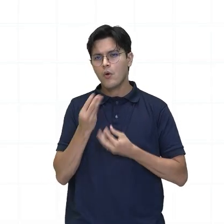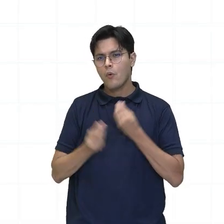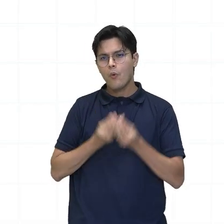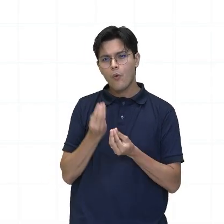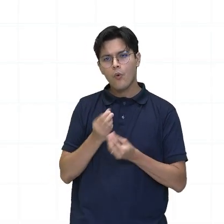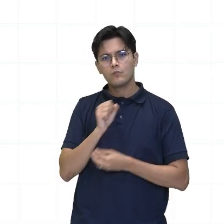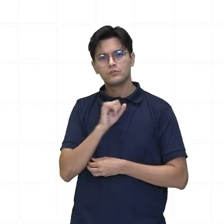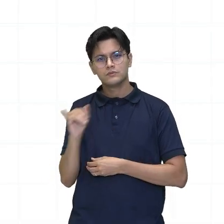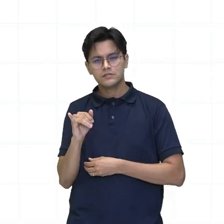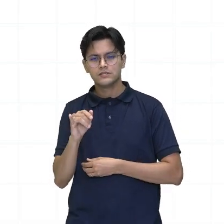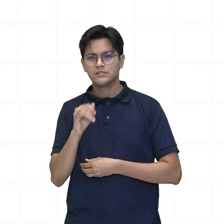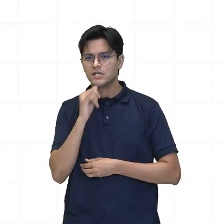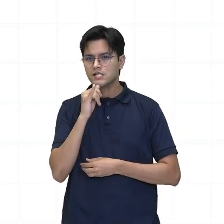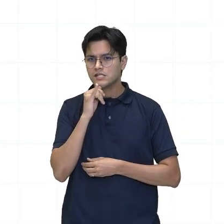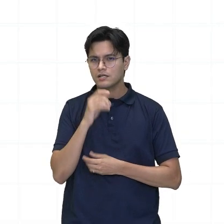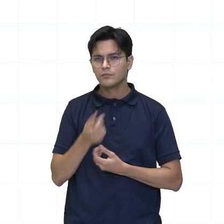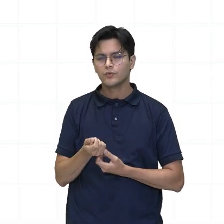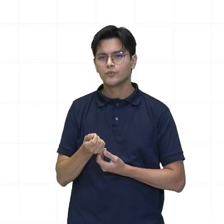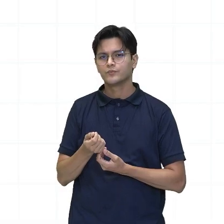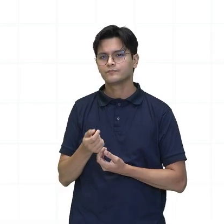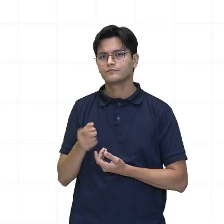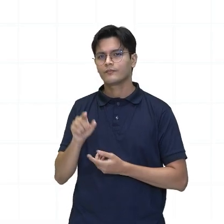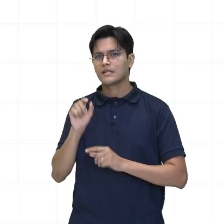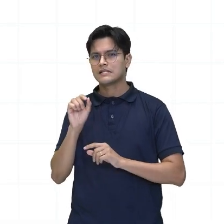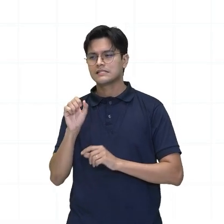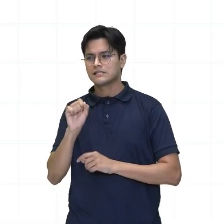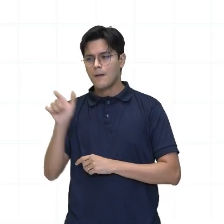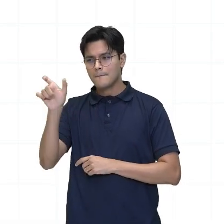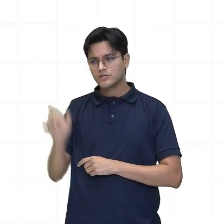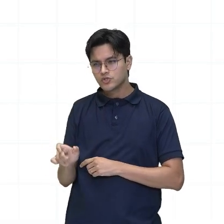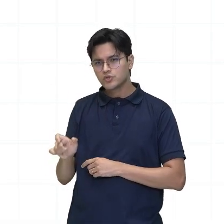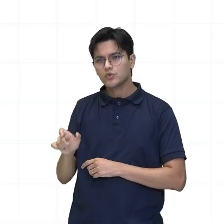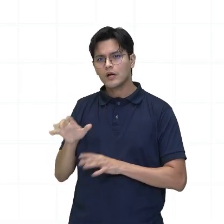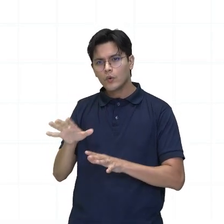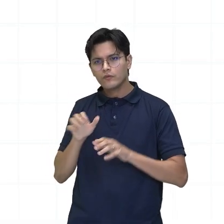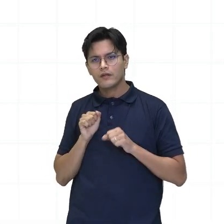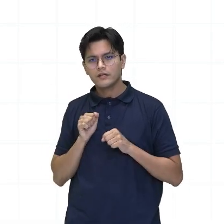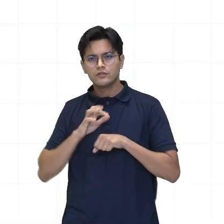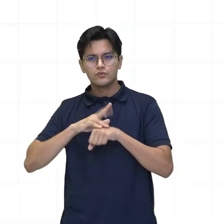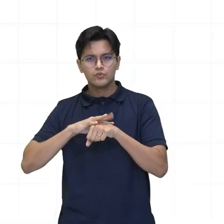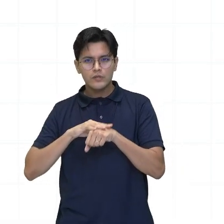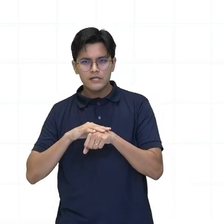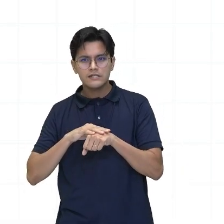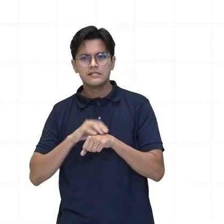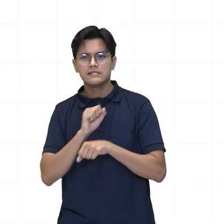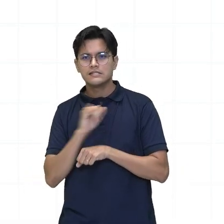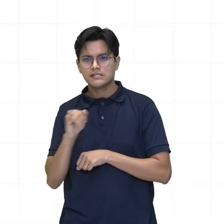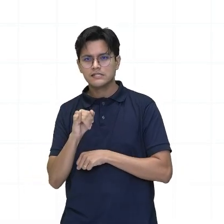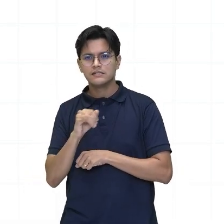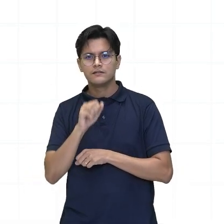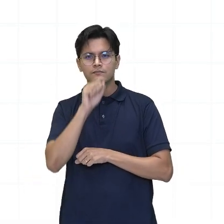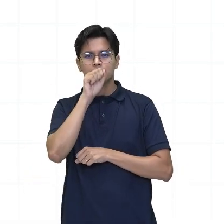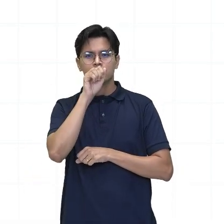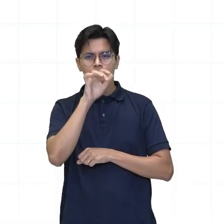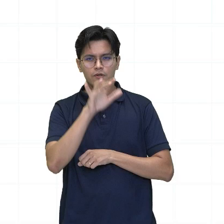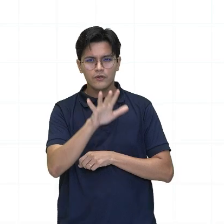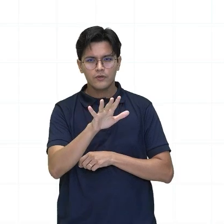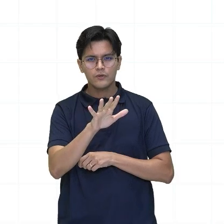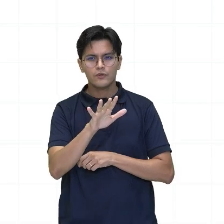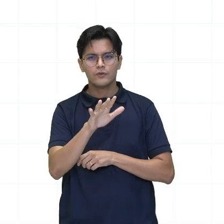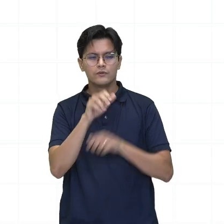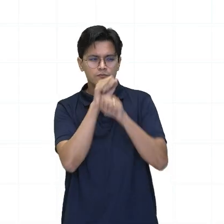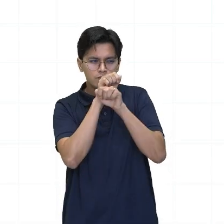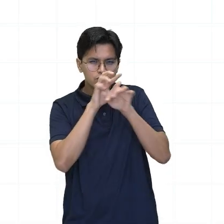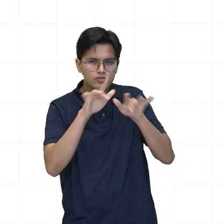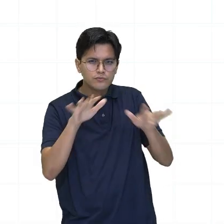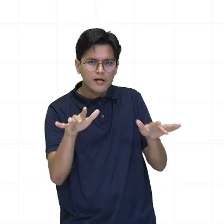oral, né, pela boca, ou inalação de micro-organismos presentes no ambiente. E como sinais e sintomas